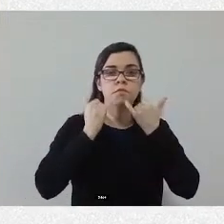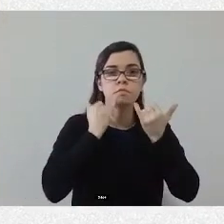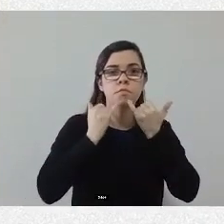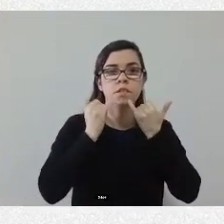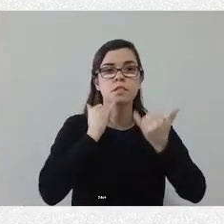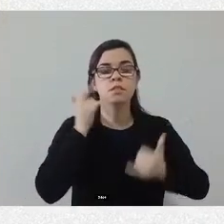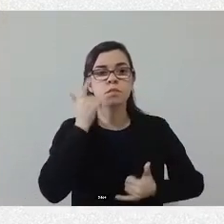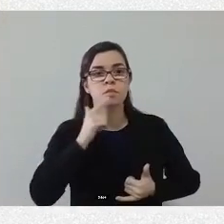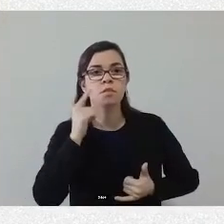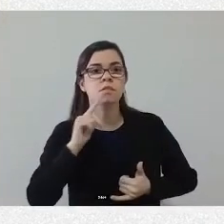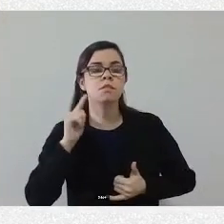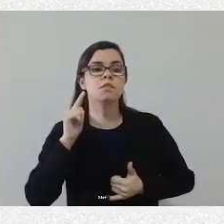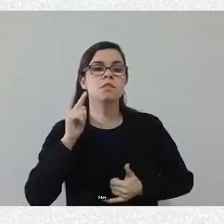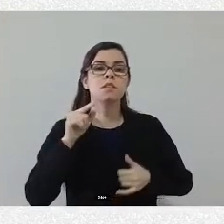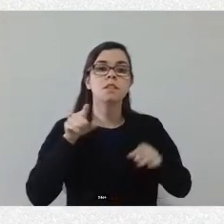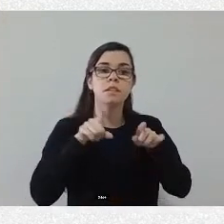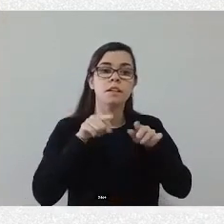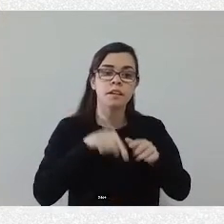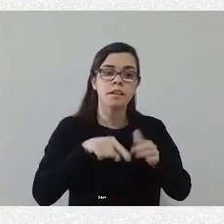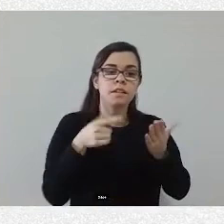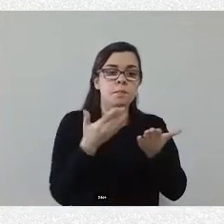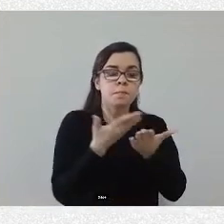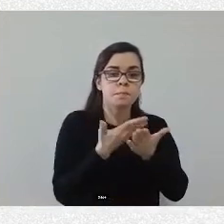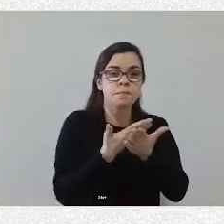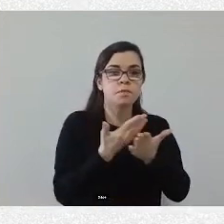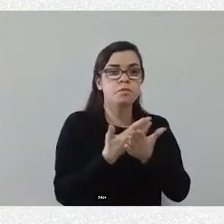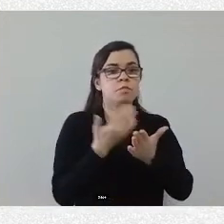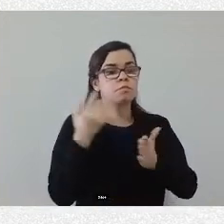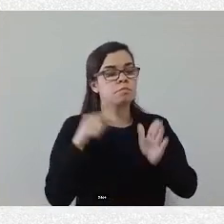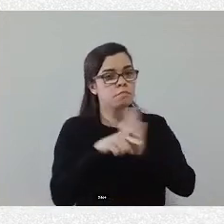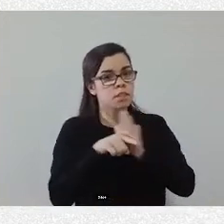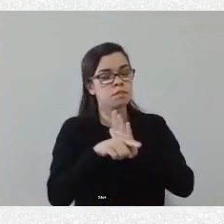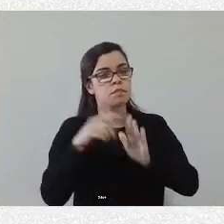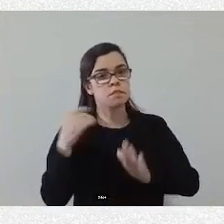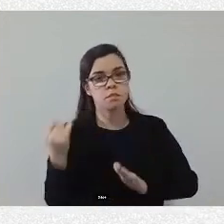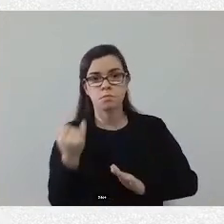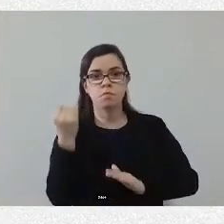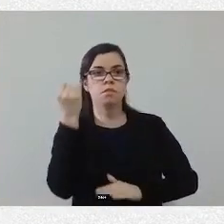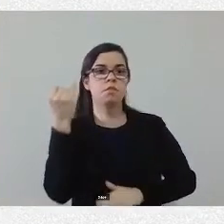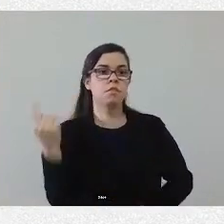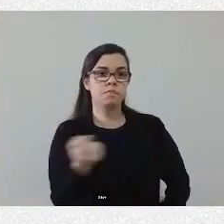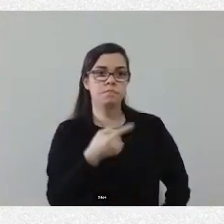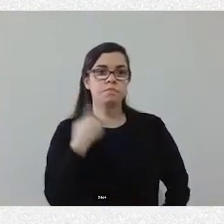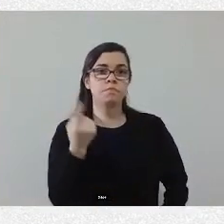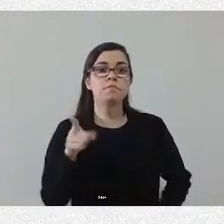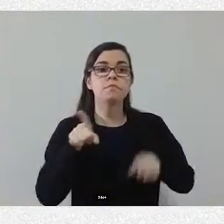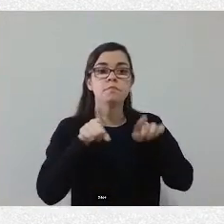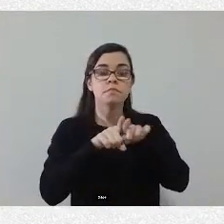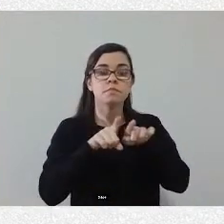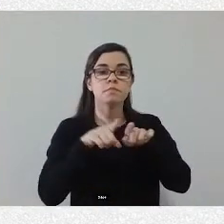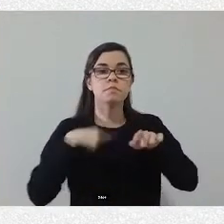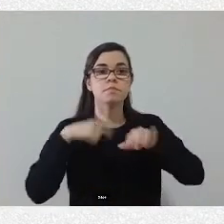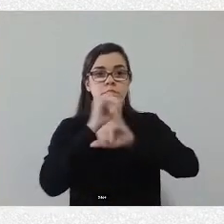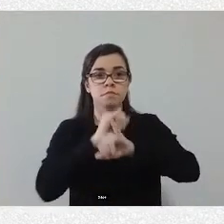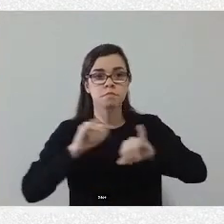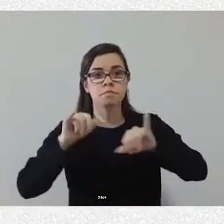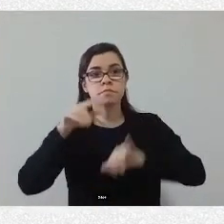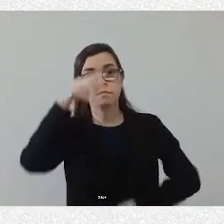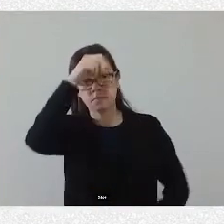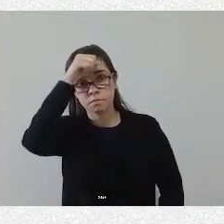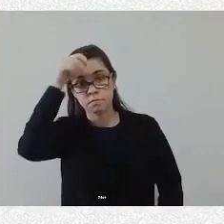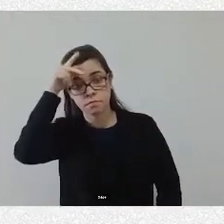enfim, essa pesquisa tão relevante para todos nós. E registrar, por fim, que, tal como disse o prefeito na sua